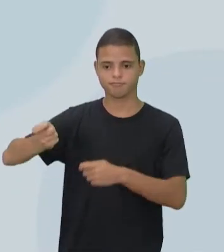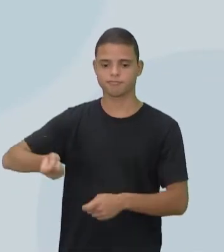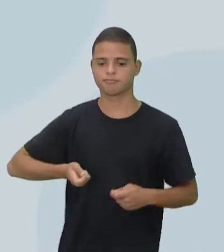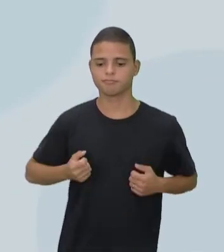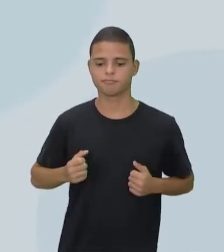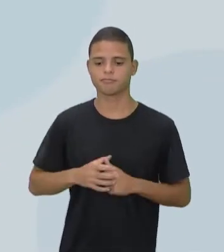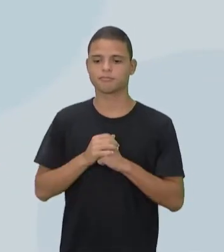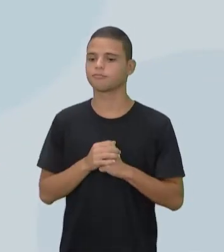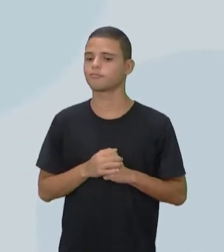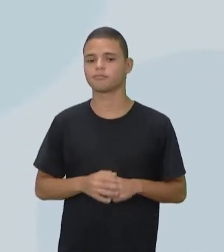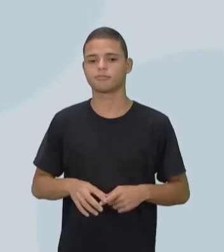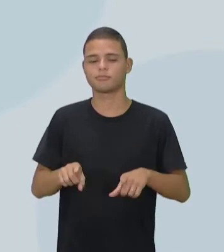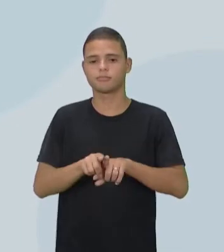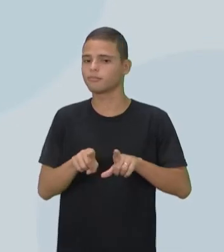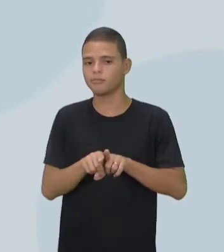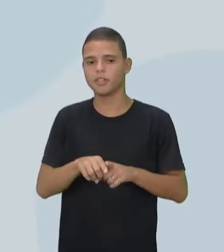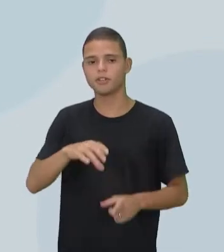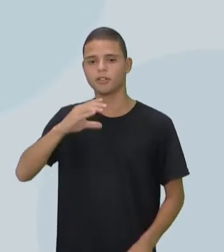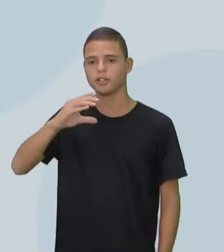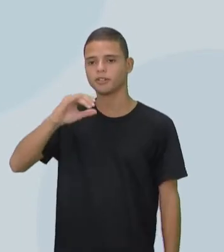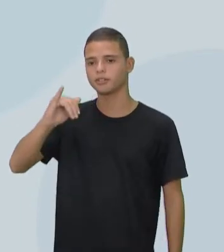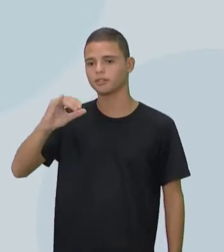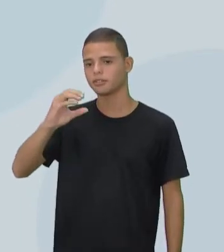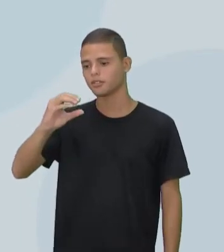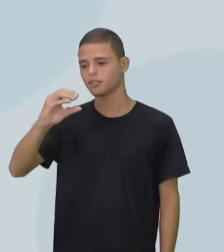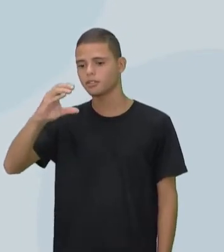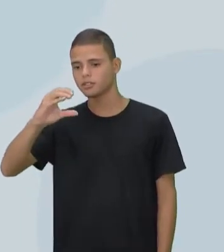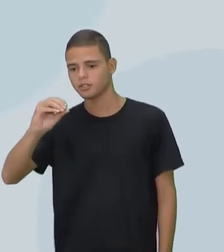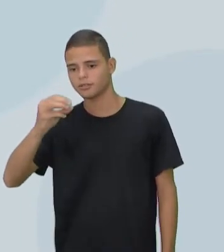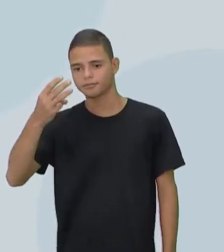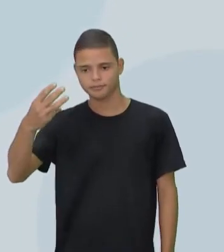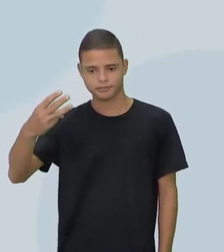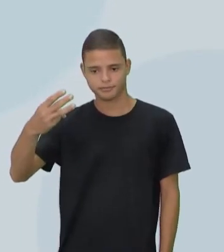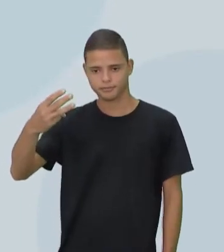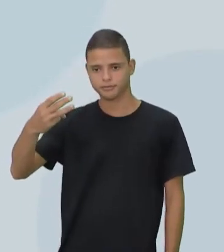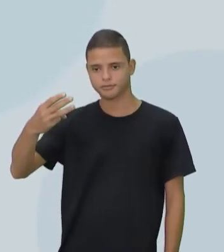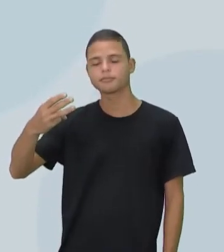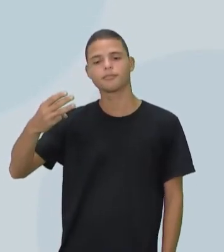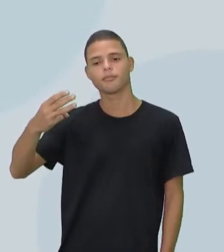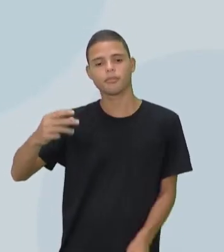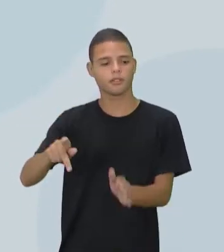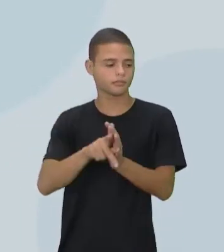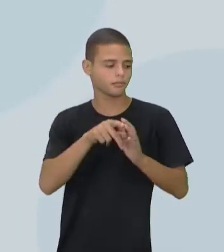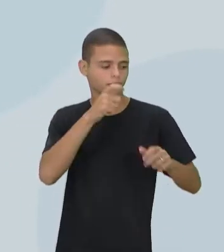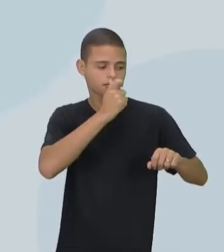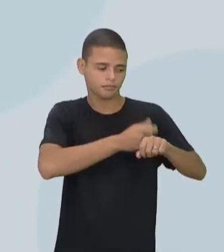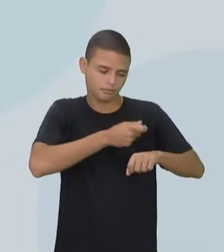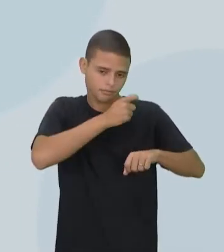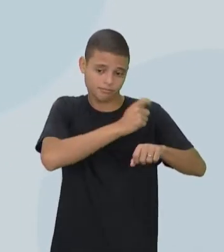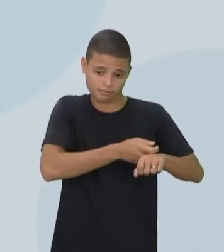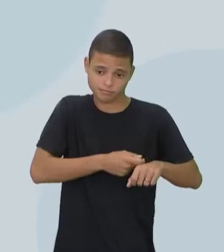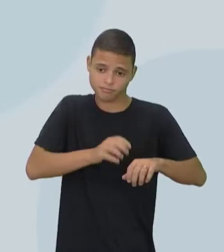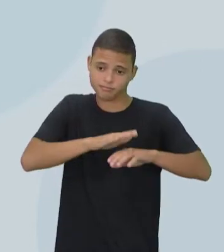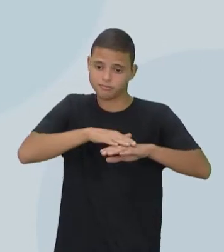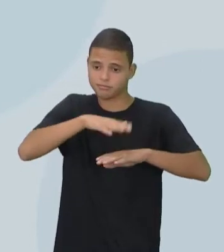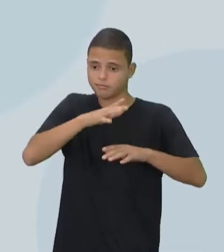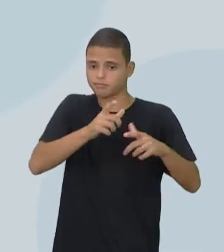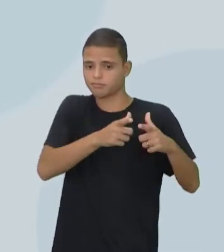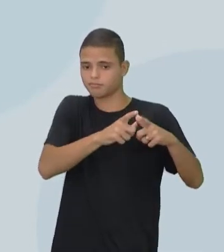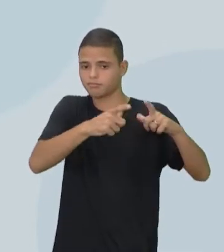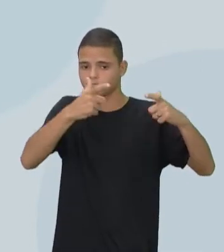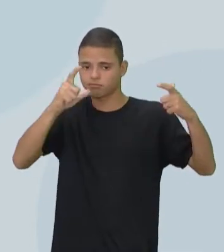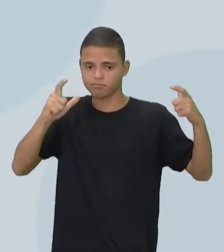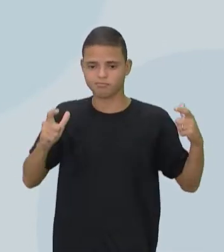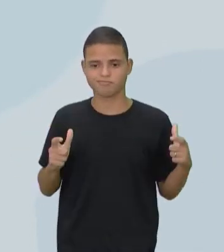representada pela fórmula lá, ó, CaCO3. O calcário é um mineral obtido de rochas, é um dos maiores,